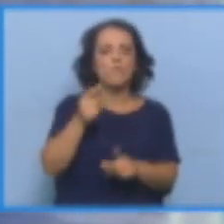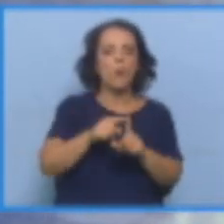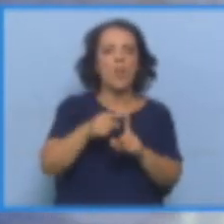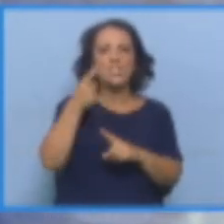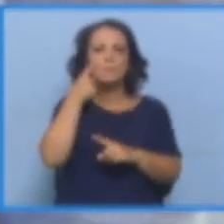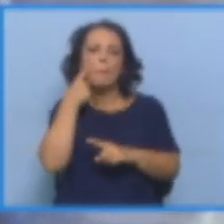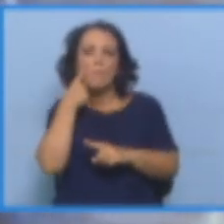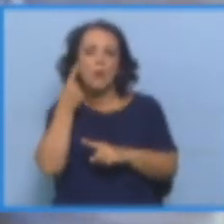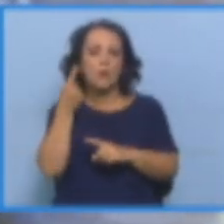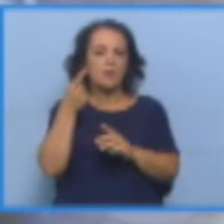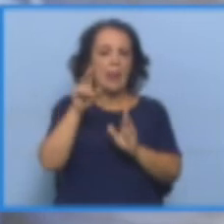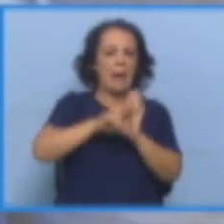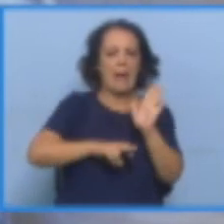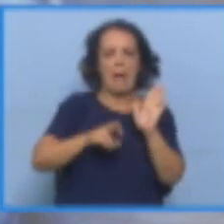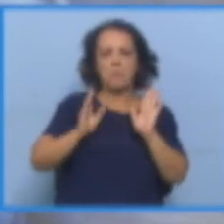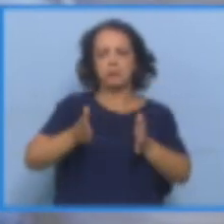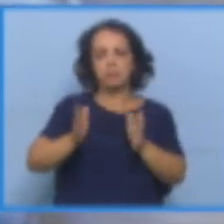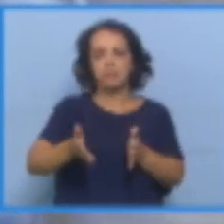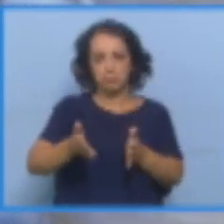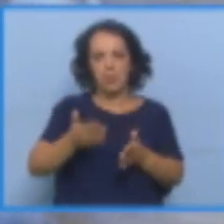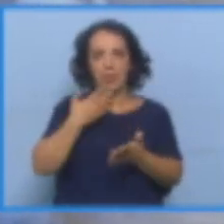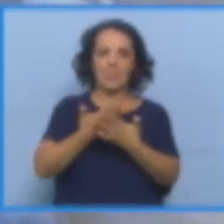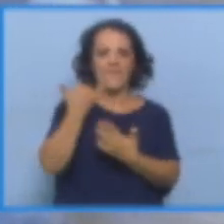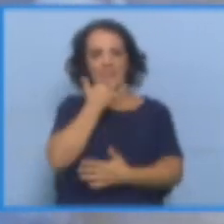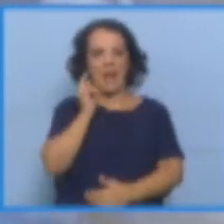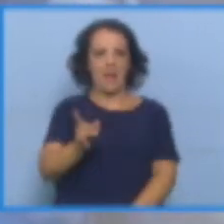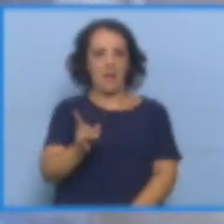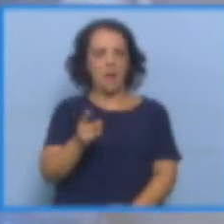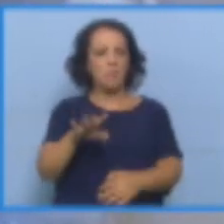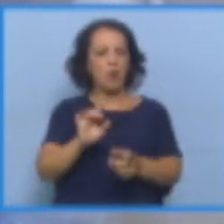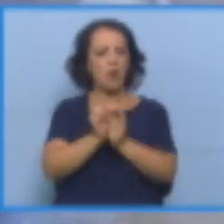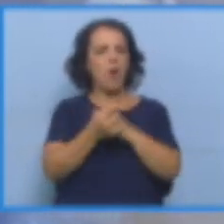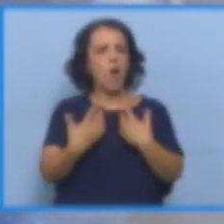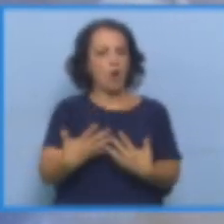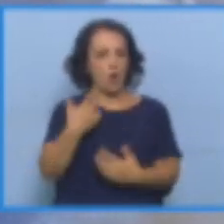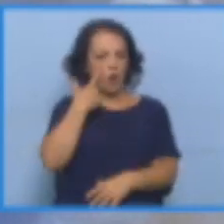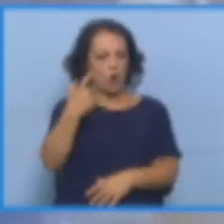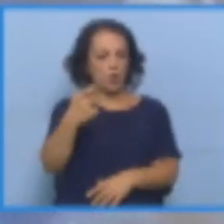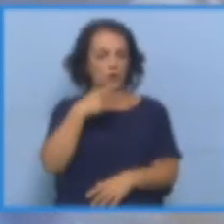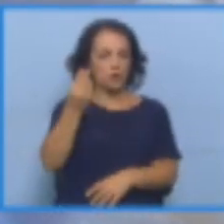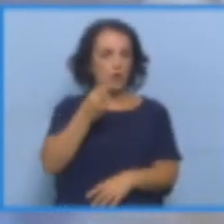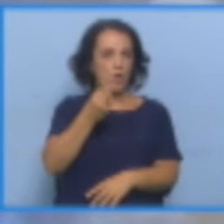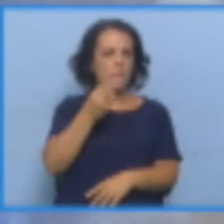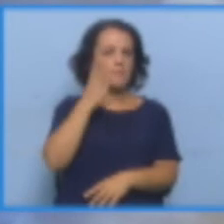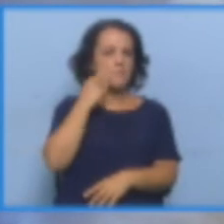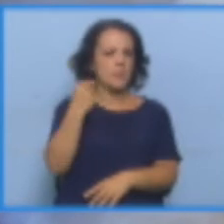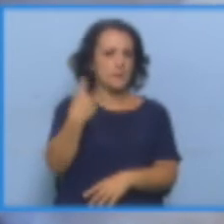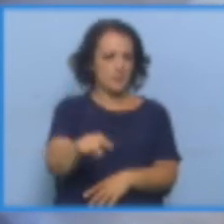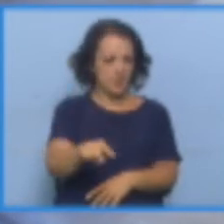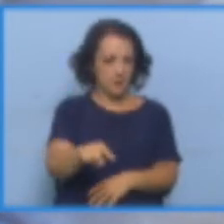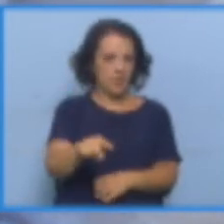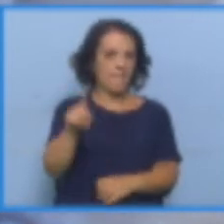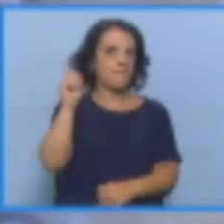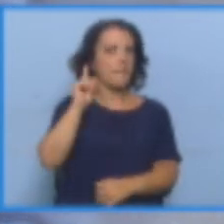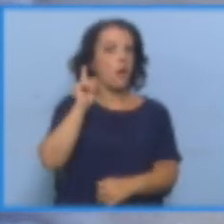sem regras que leva à felicidade, mas nota-se hoje já a potência nos jovens e percepção de